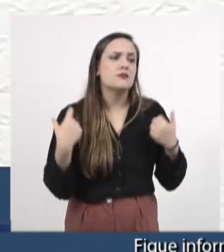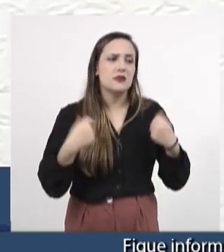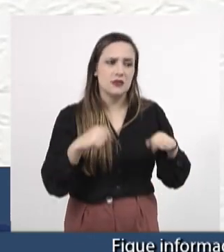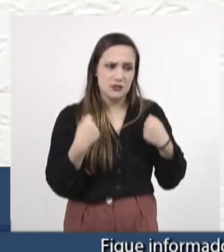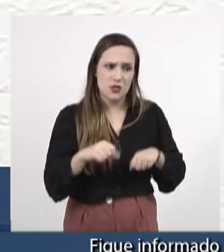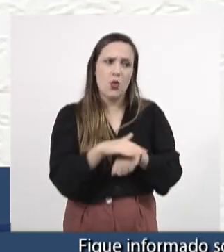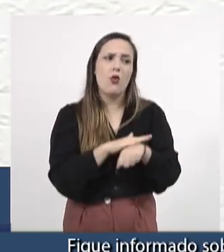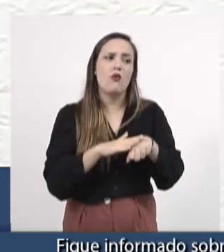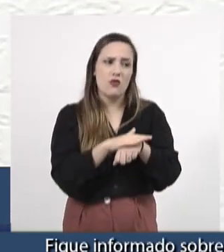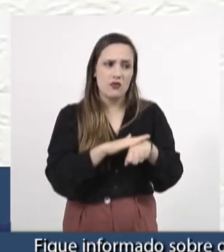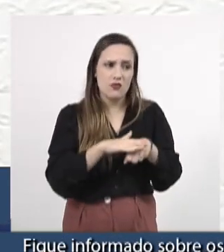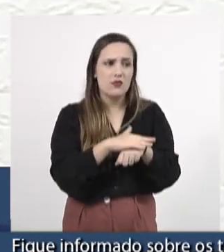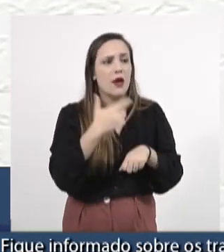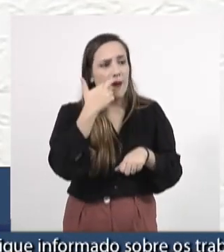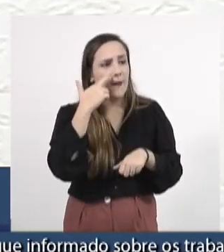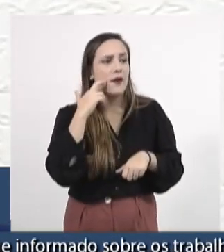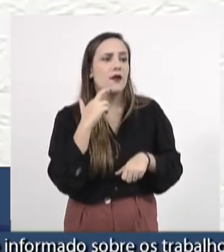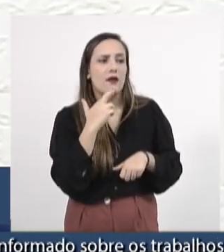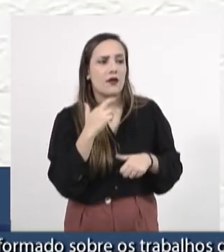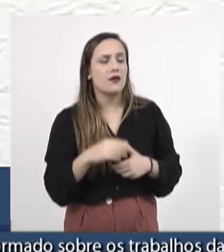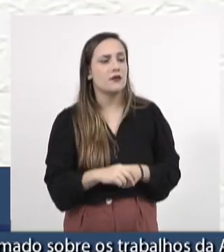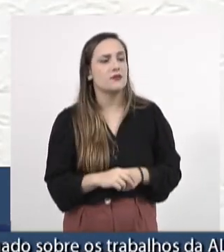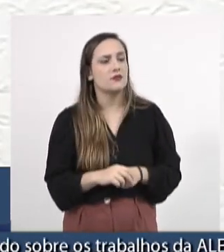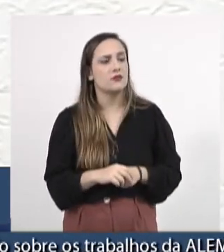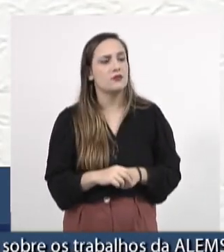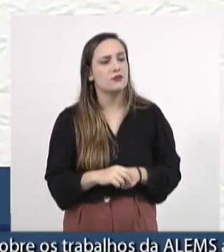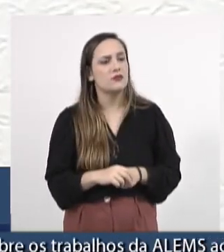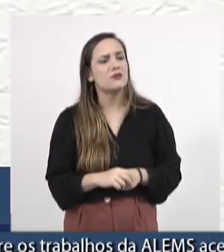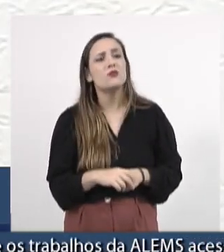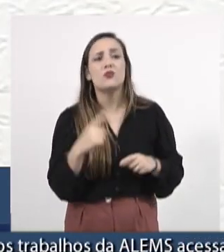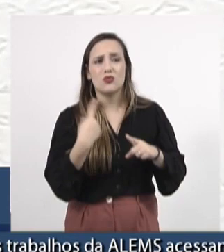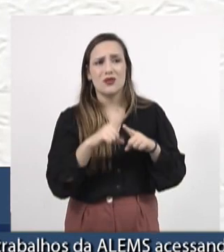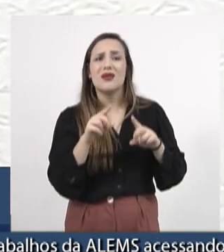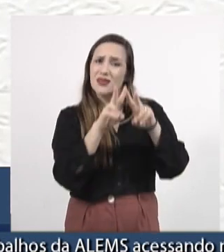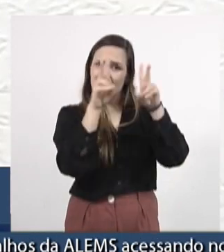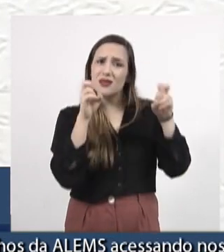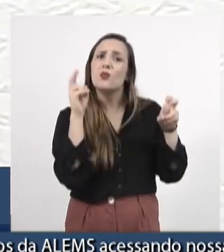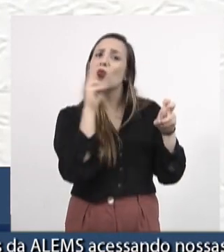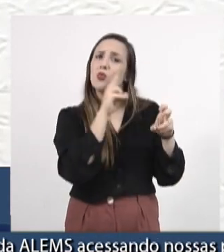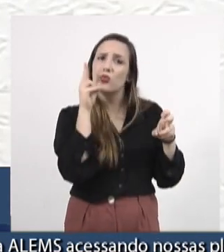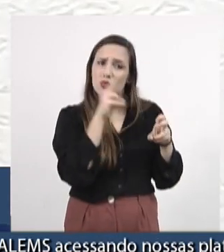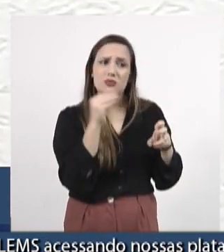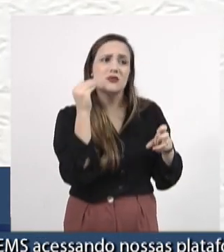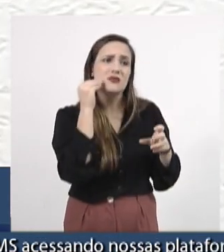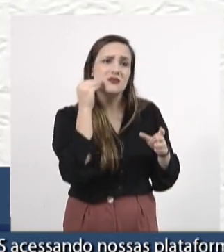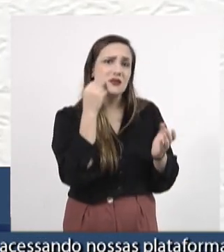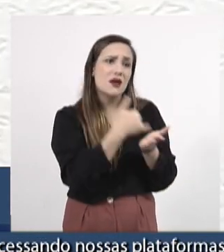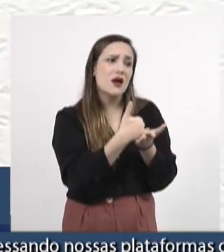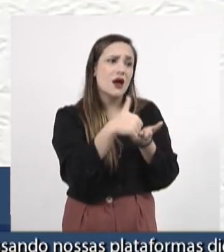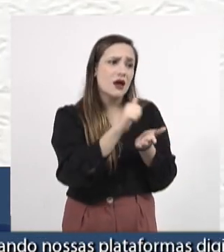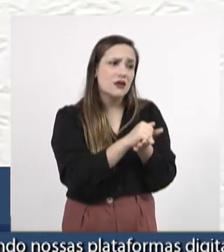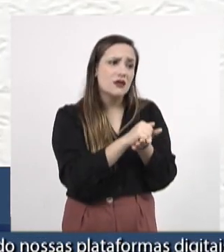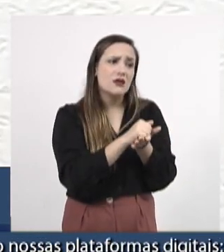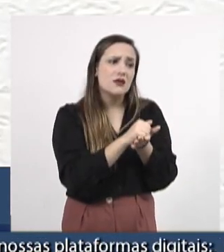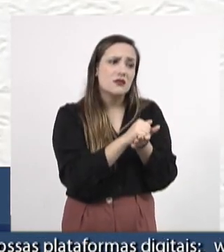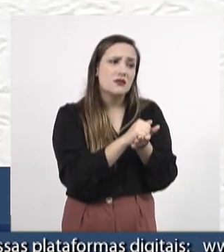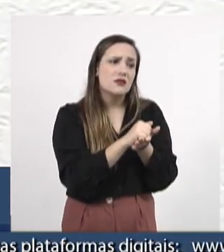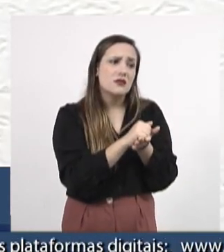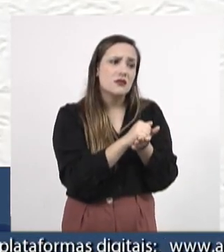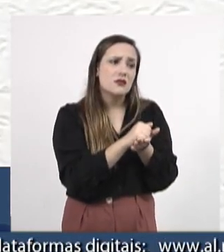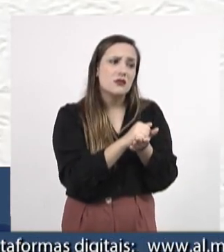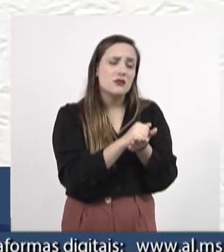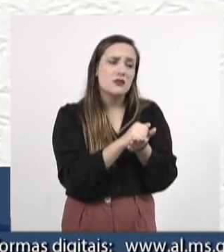com o governador Riedel, num assunto emergencial, tentar cadastrar essas pessoas lá com o vale